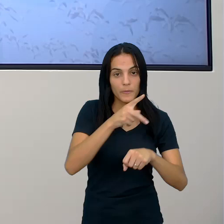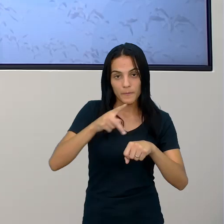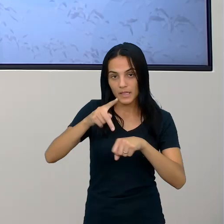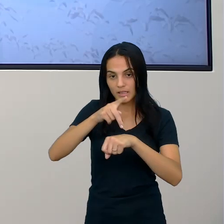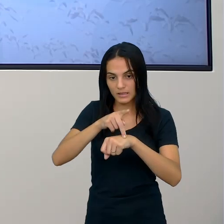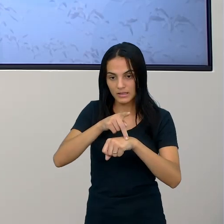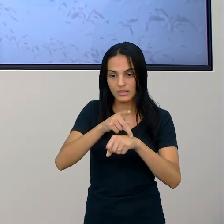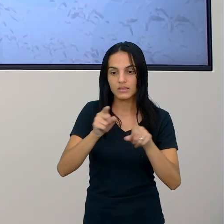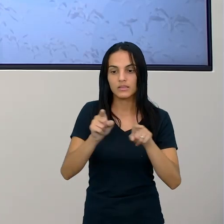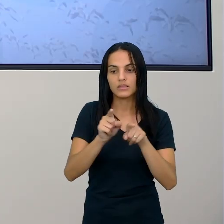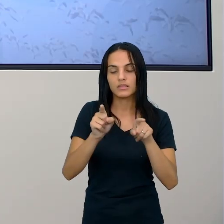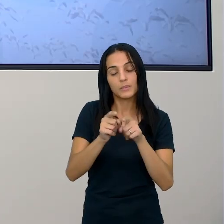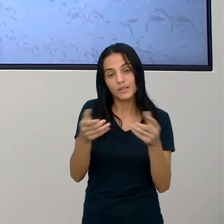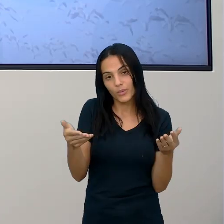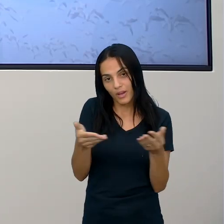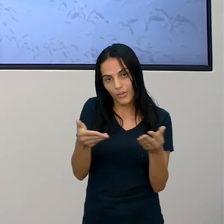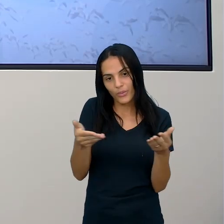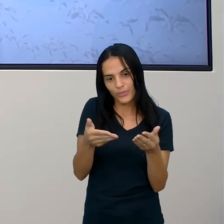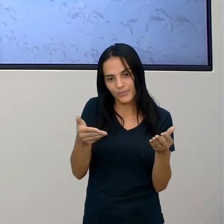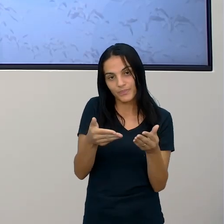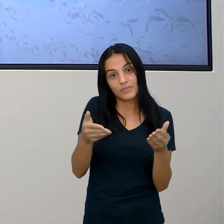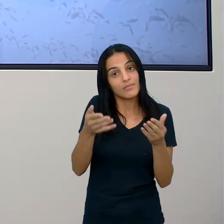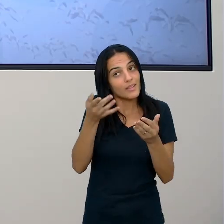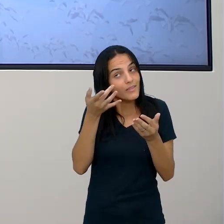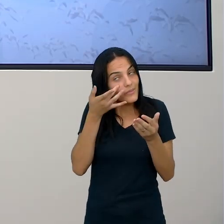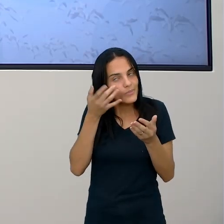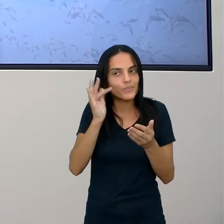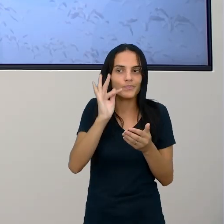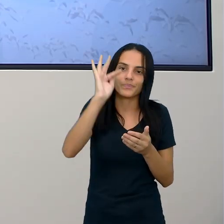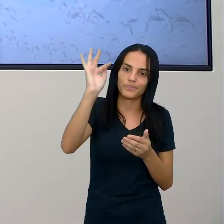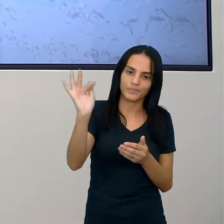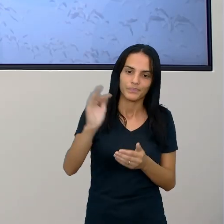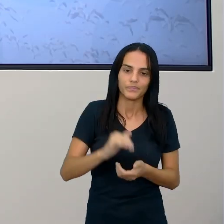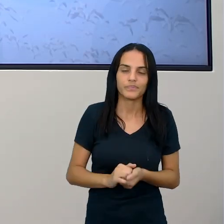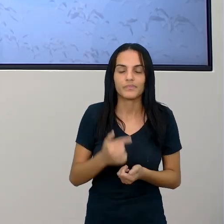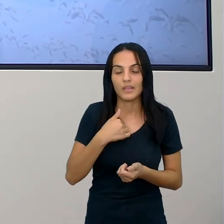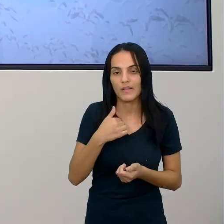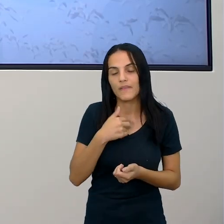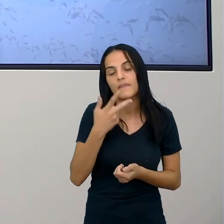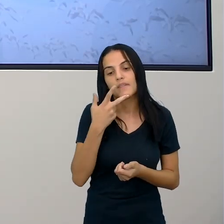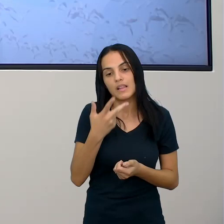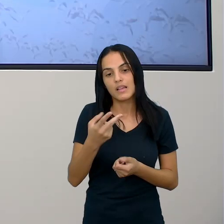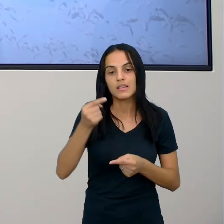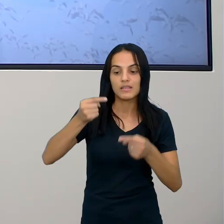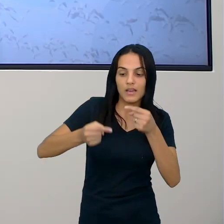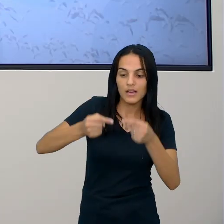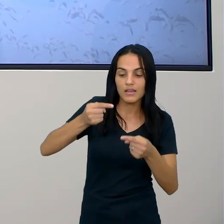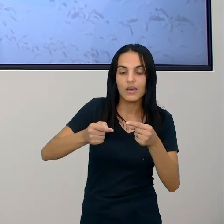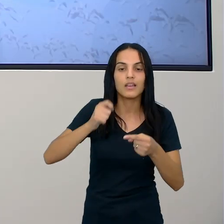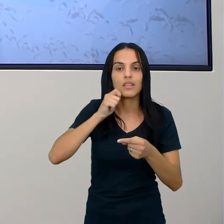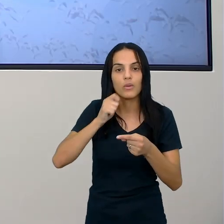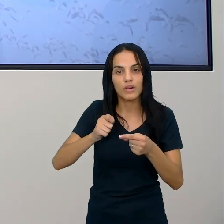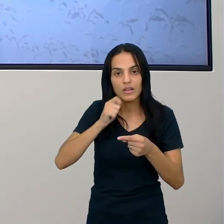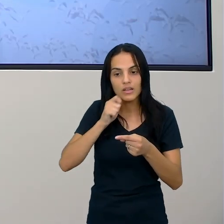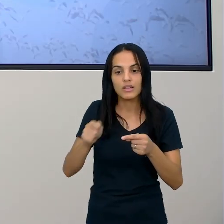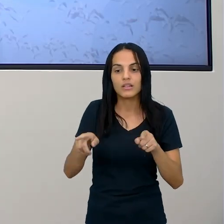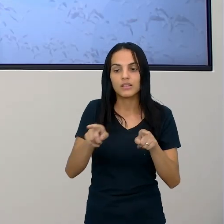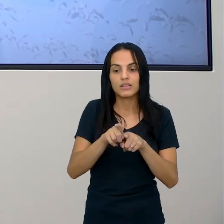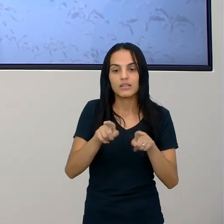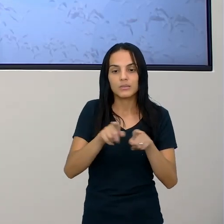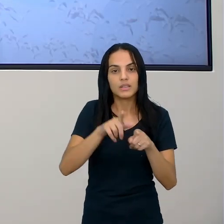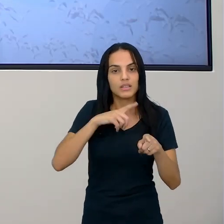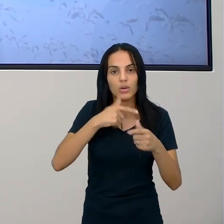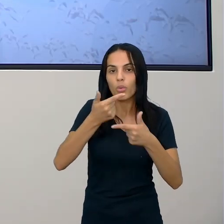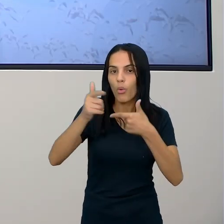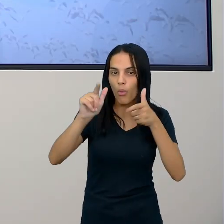e também do nosso presente e, quiçá, do nosso futuro também. Então, quando eu falei da guerra na Ucrânia e que existem outras